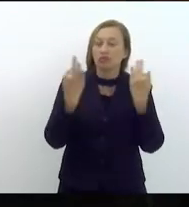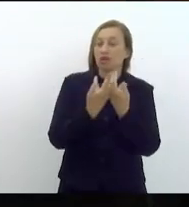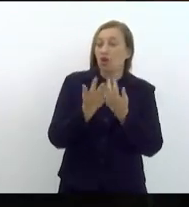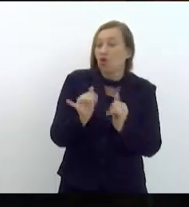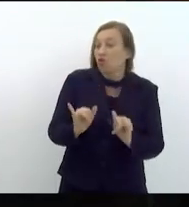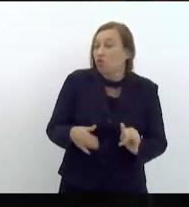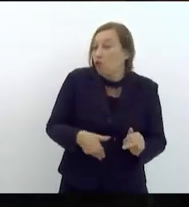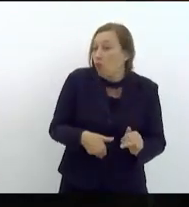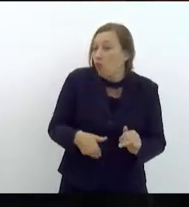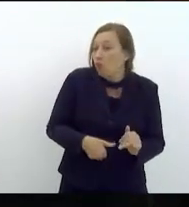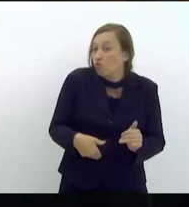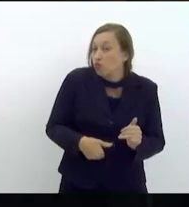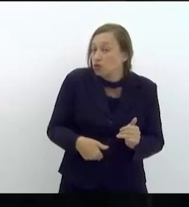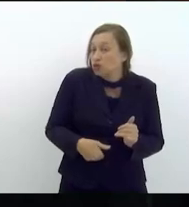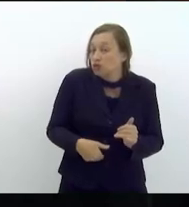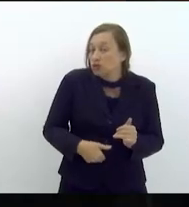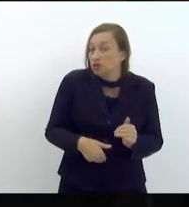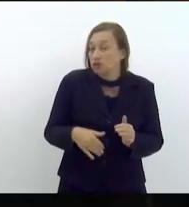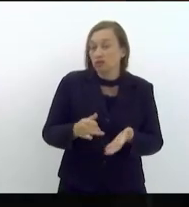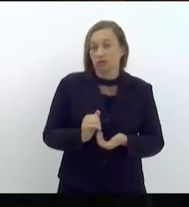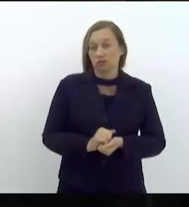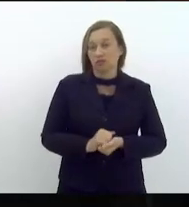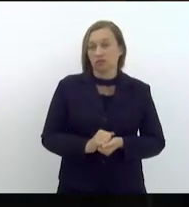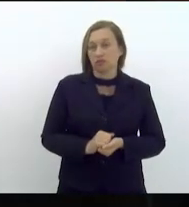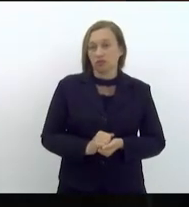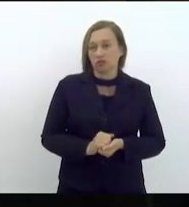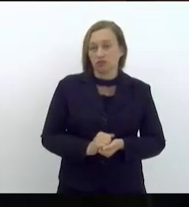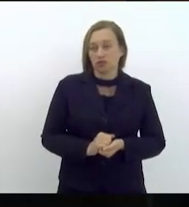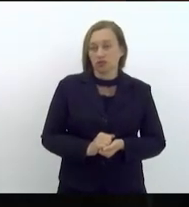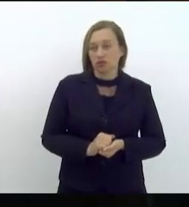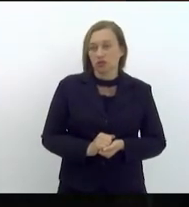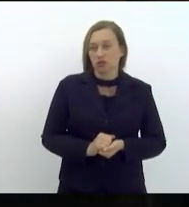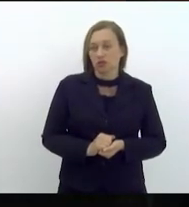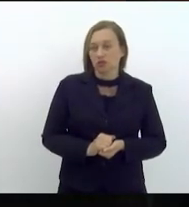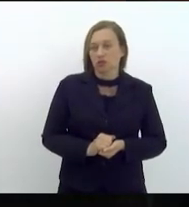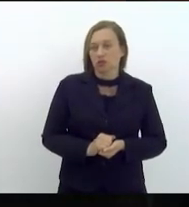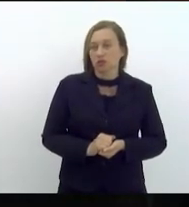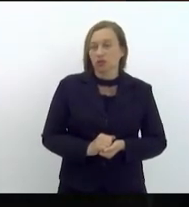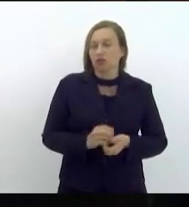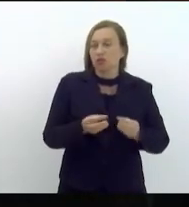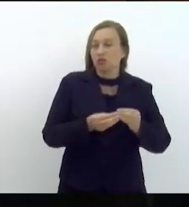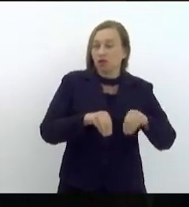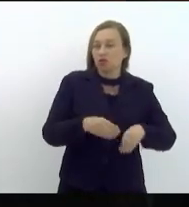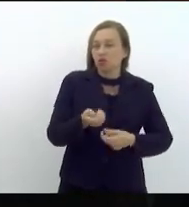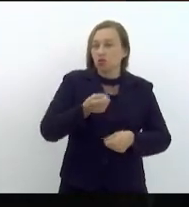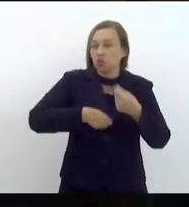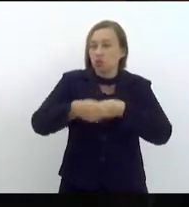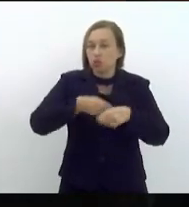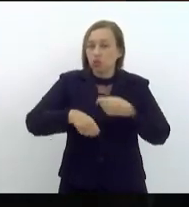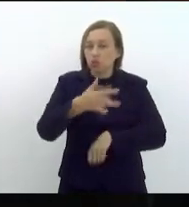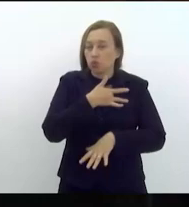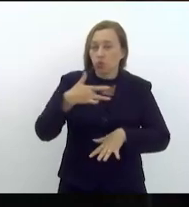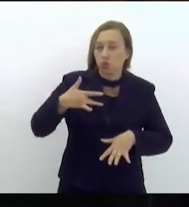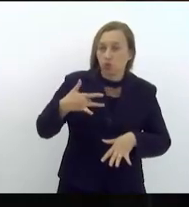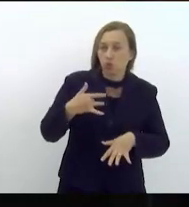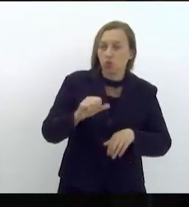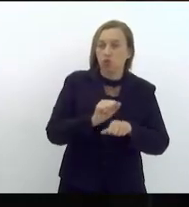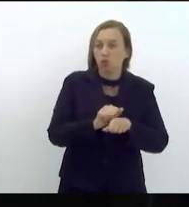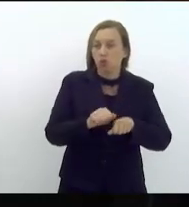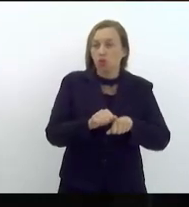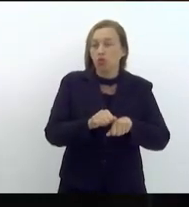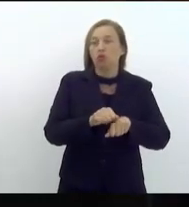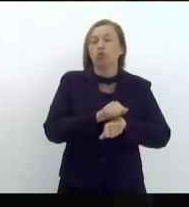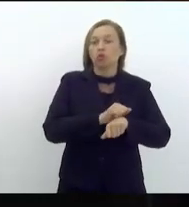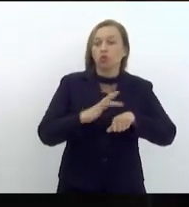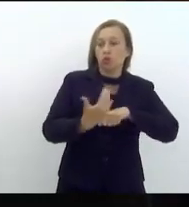aquelas famílias que foram vítimas do Caos social econômico e em saúde pública que a covid-19 trouxe foi